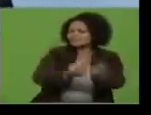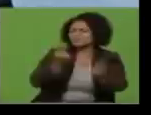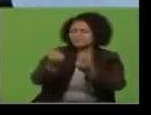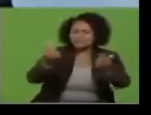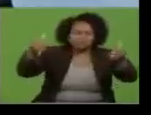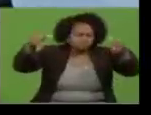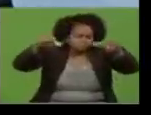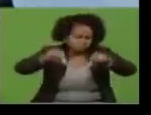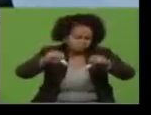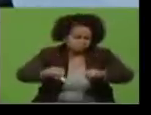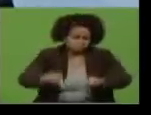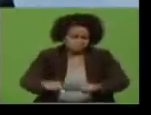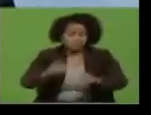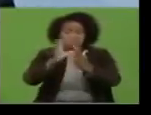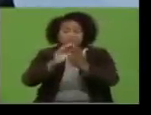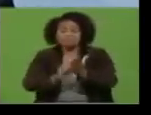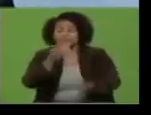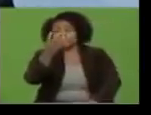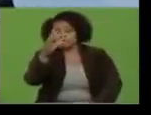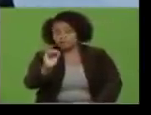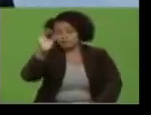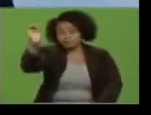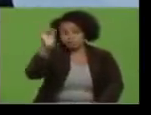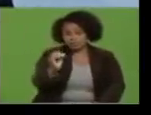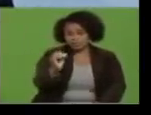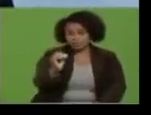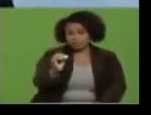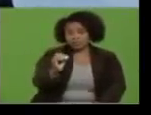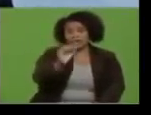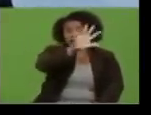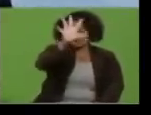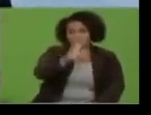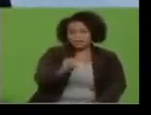com 40% das infecções de todo o continente africano.